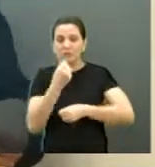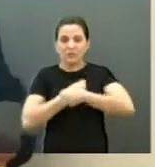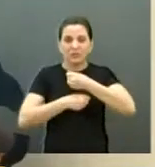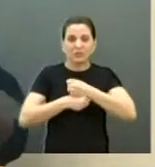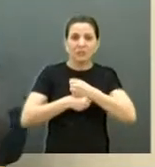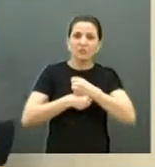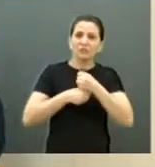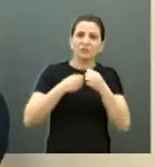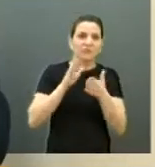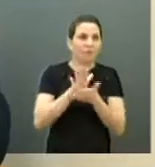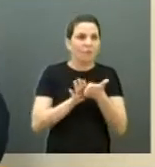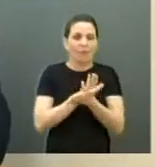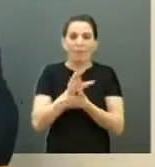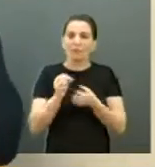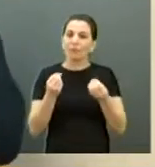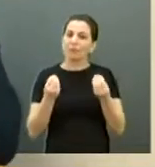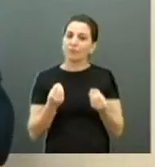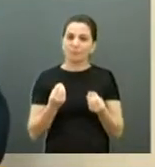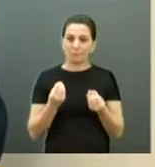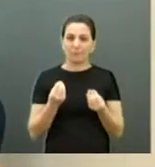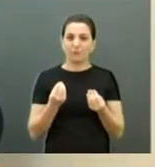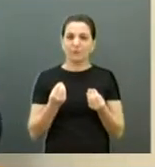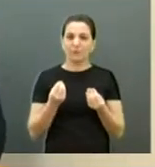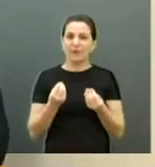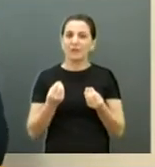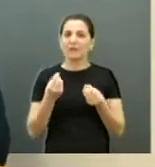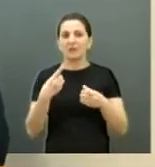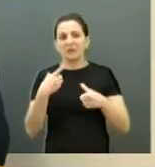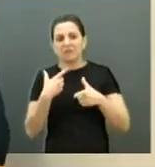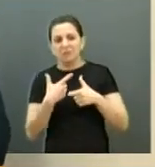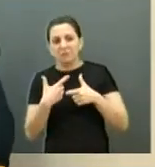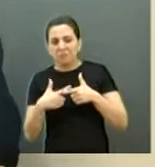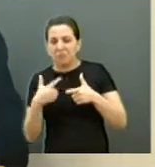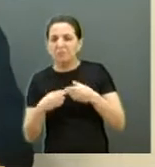viabilizado será que a situação está tão crítica assim